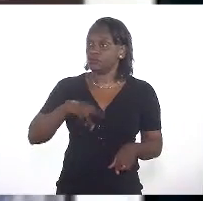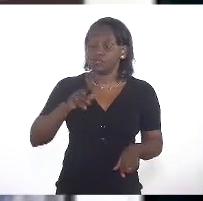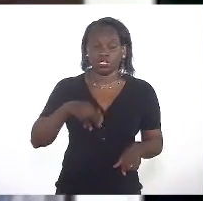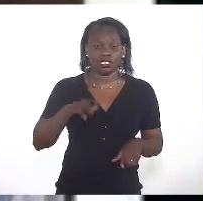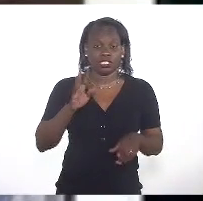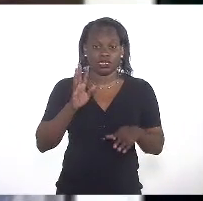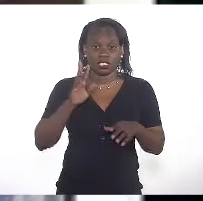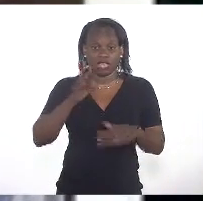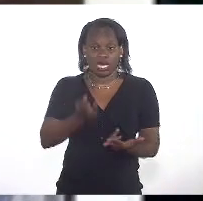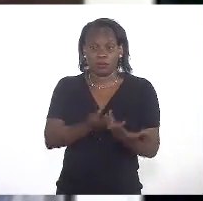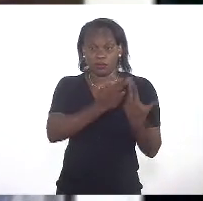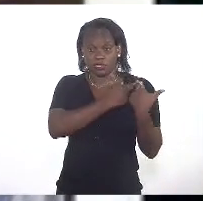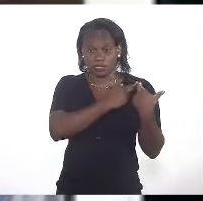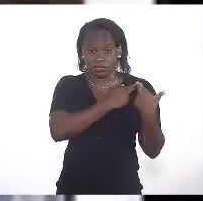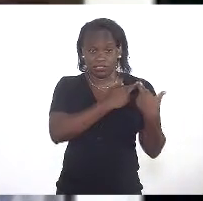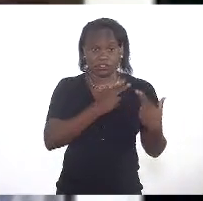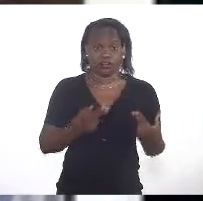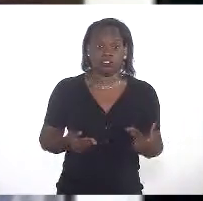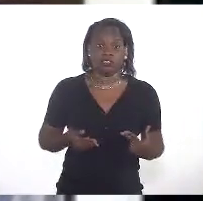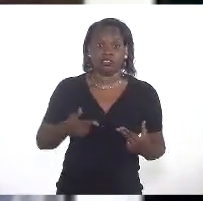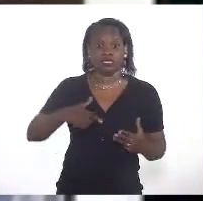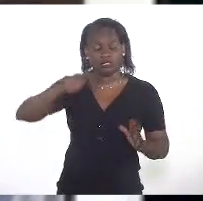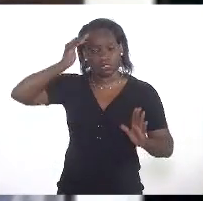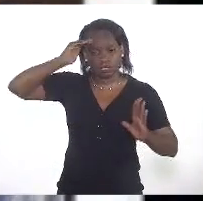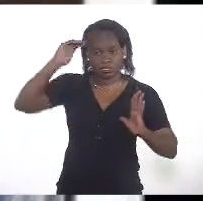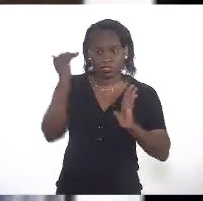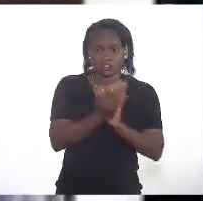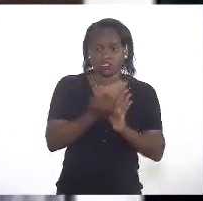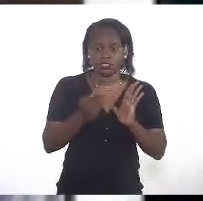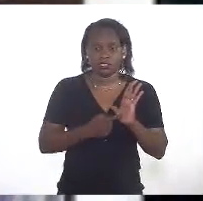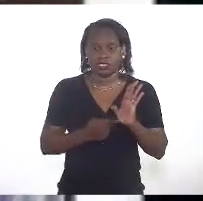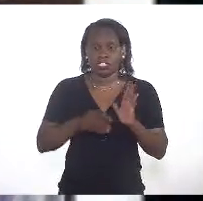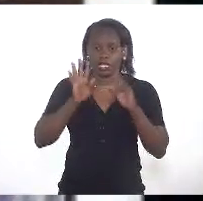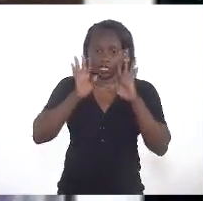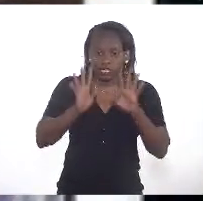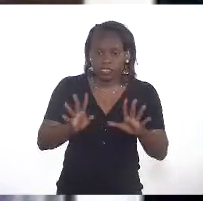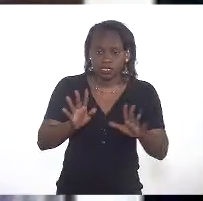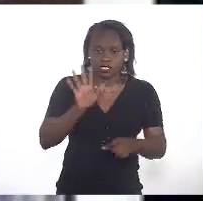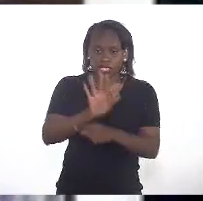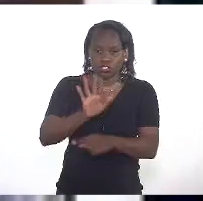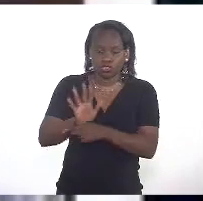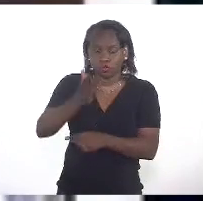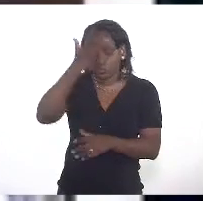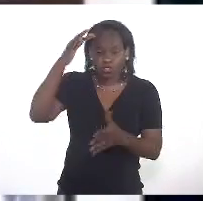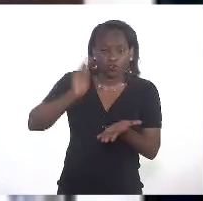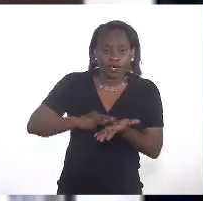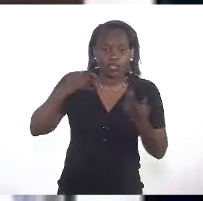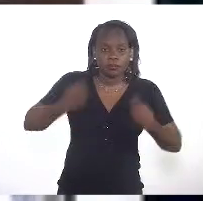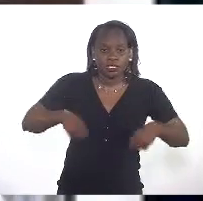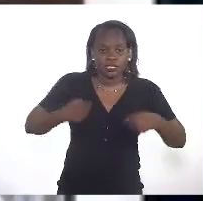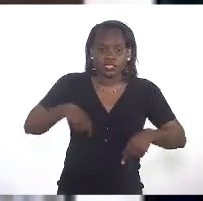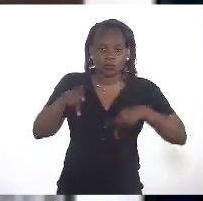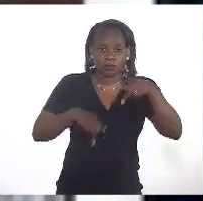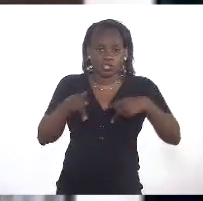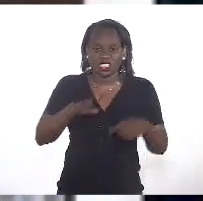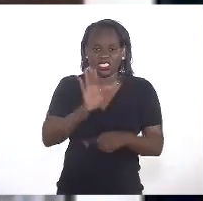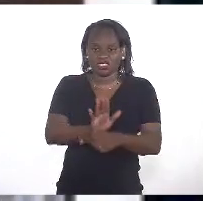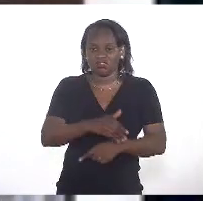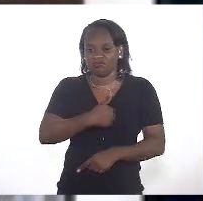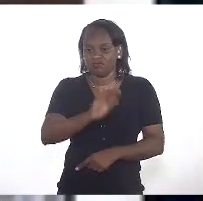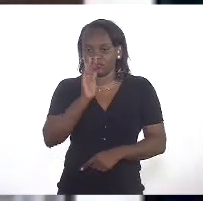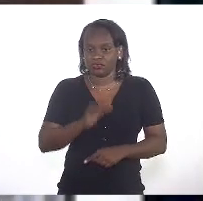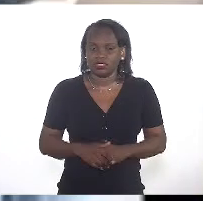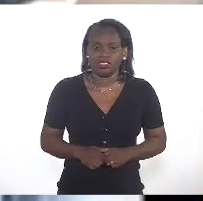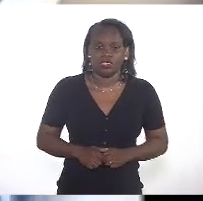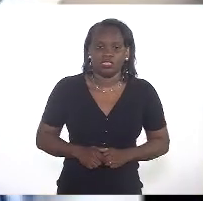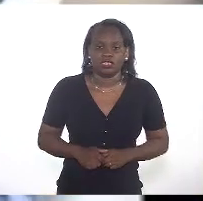a responsabilidade no cumprimento de atender necessidades básicas da população. A